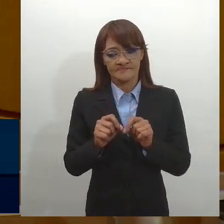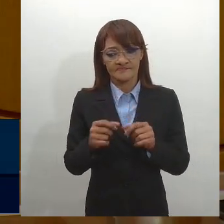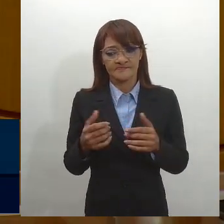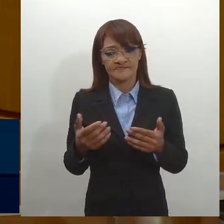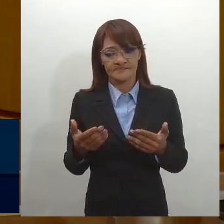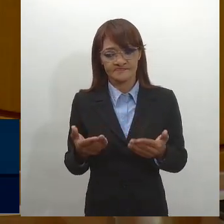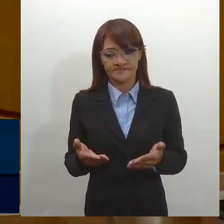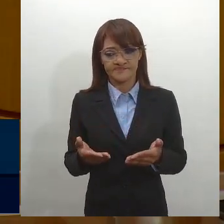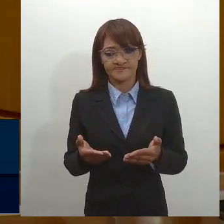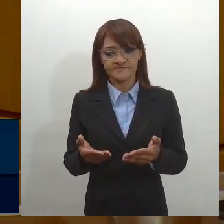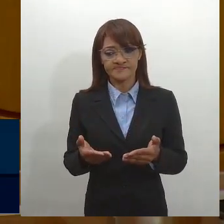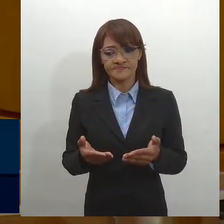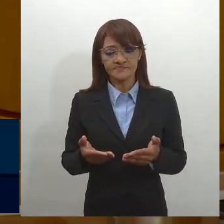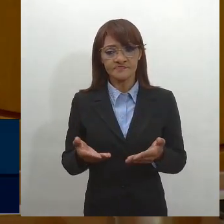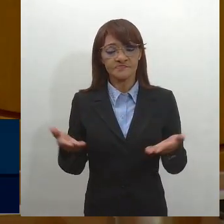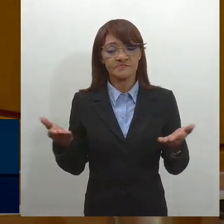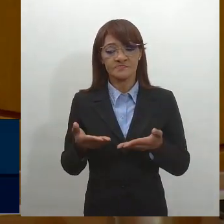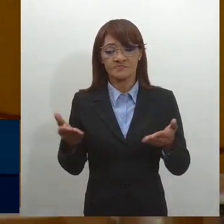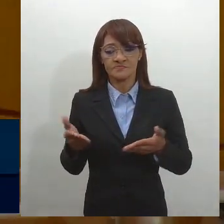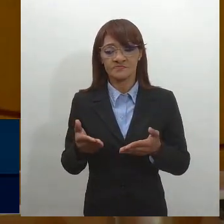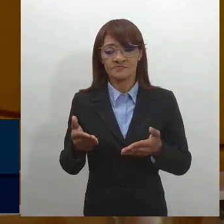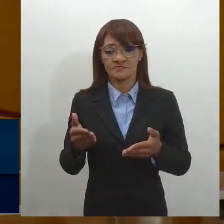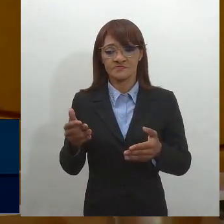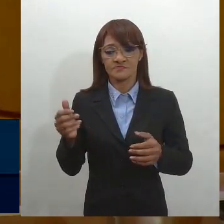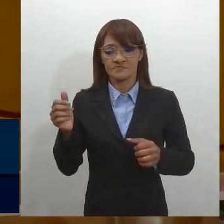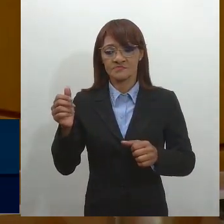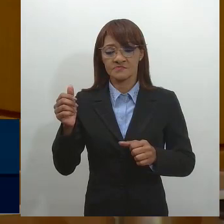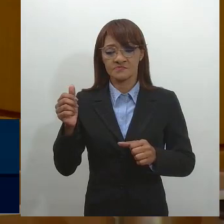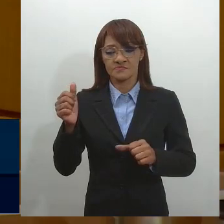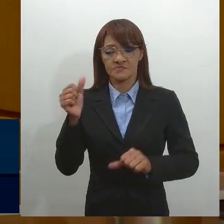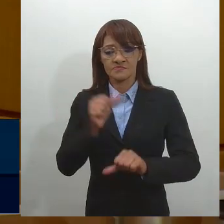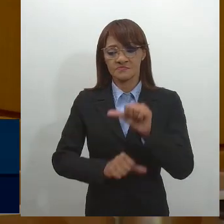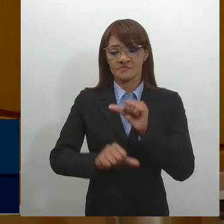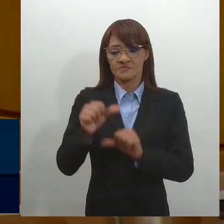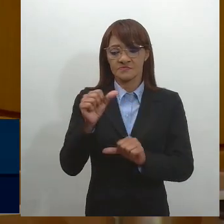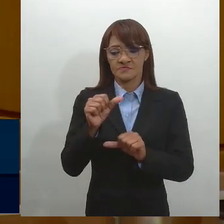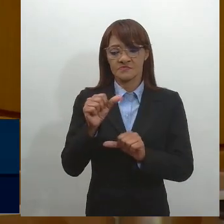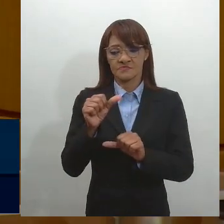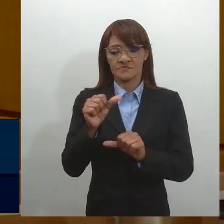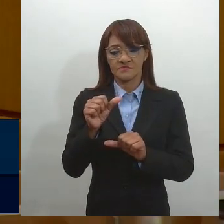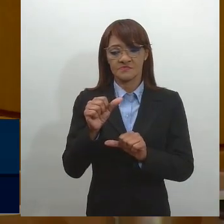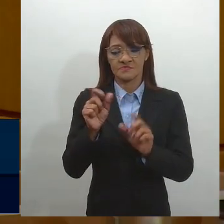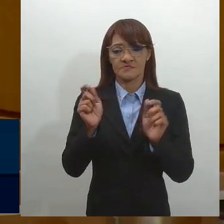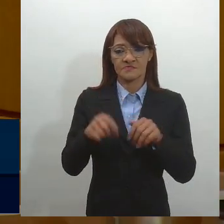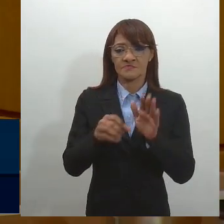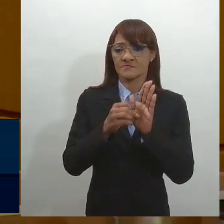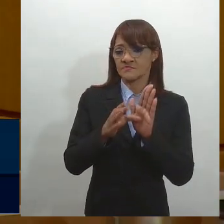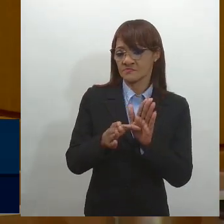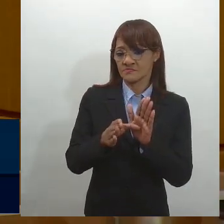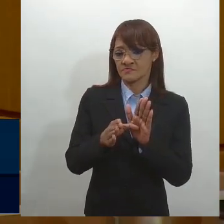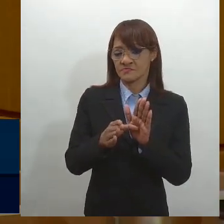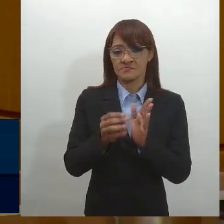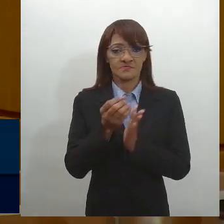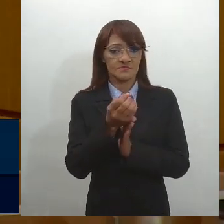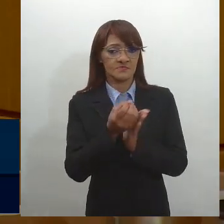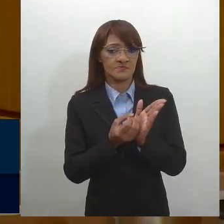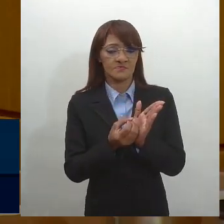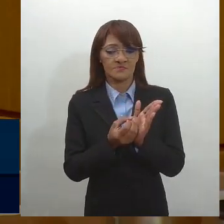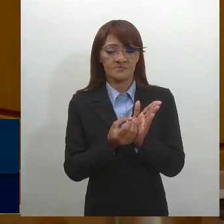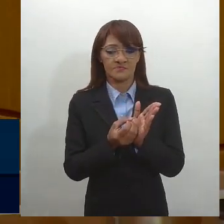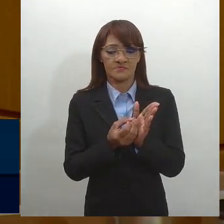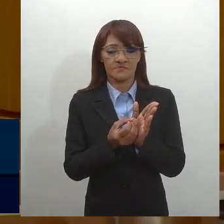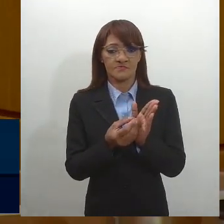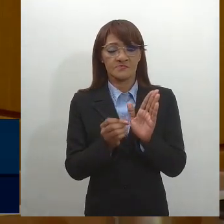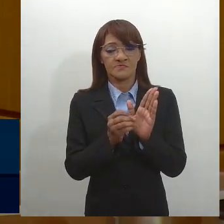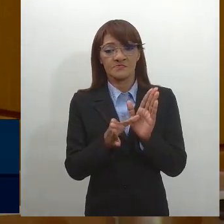transformando, né, em proposituras, seja indicação, ofício, requerimentos, projetos de